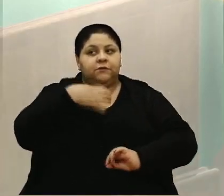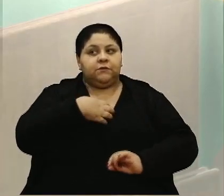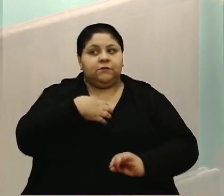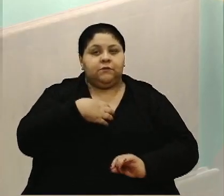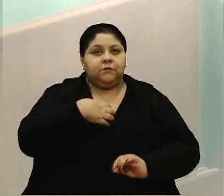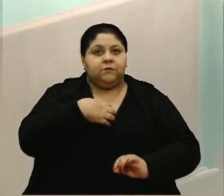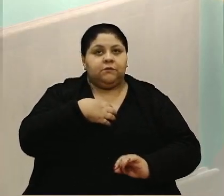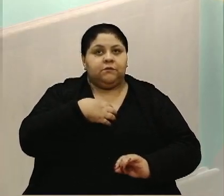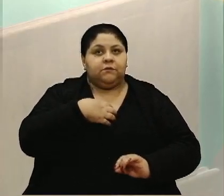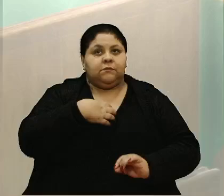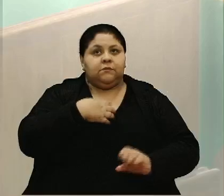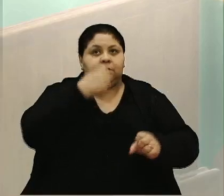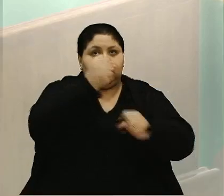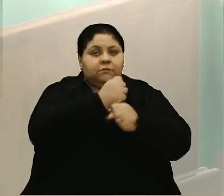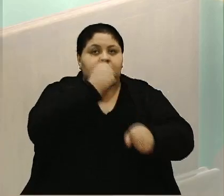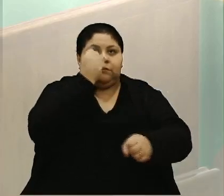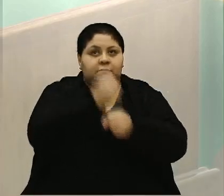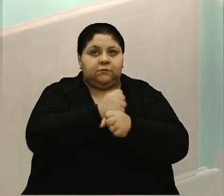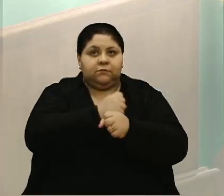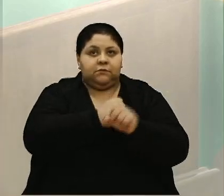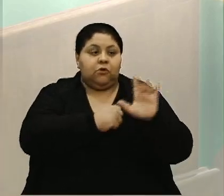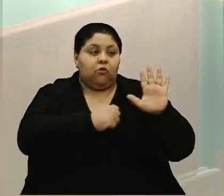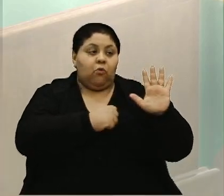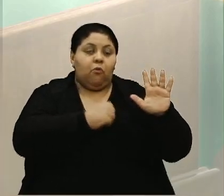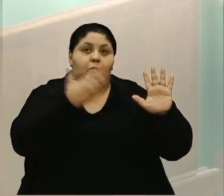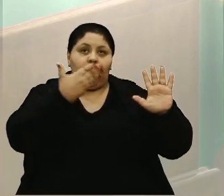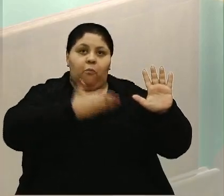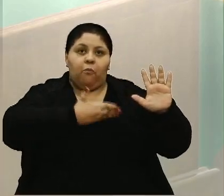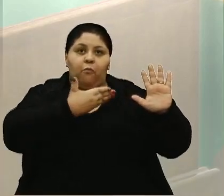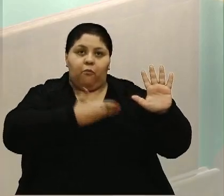a reforma com o Mão Amiga e